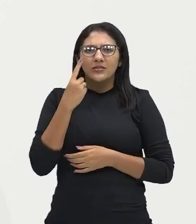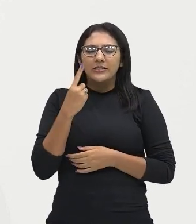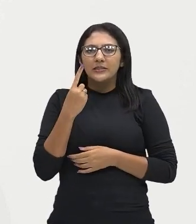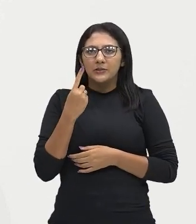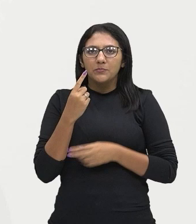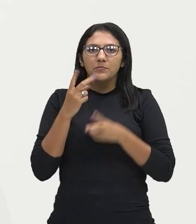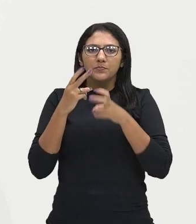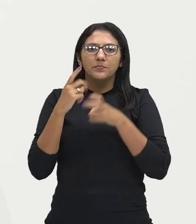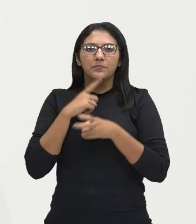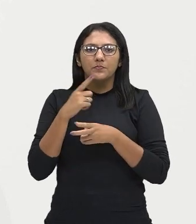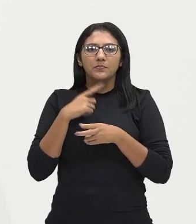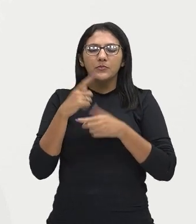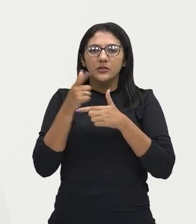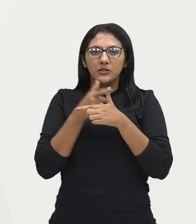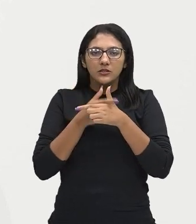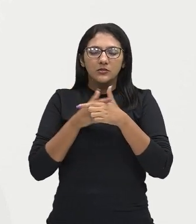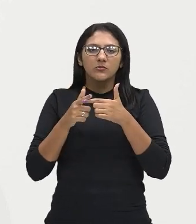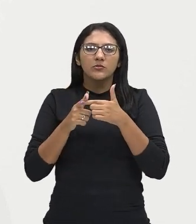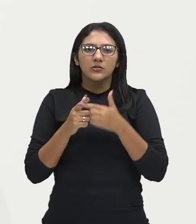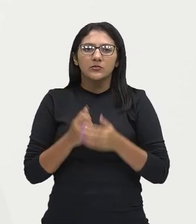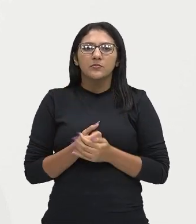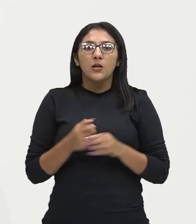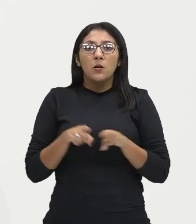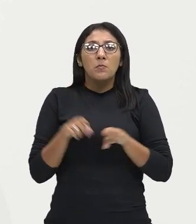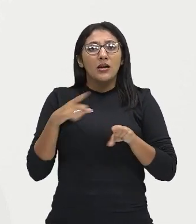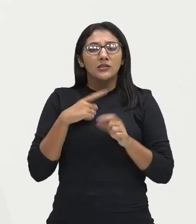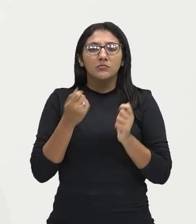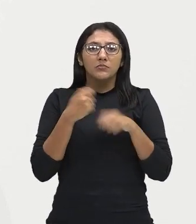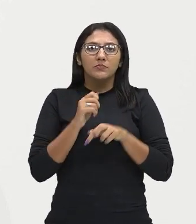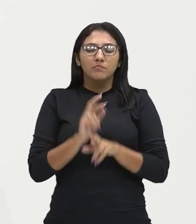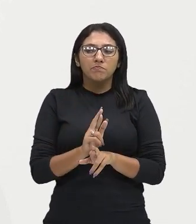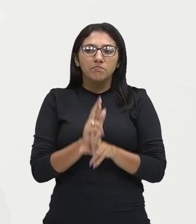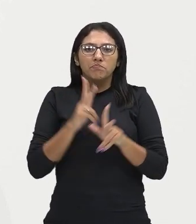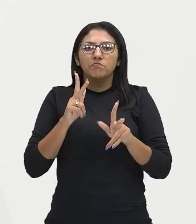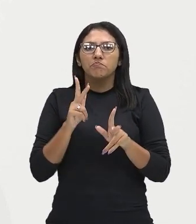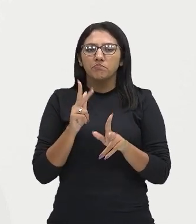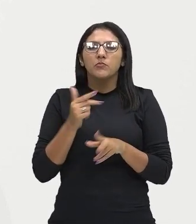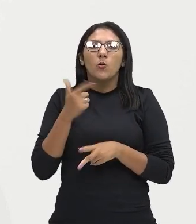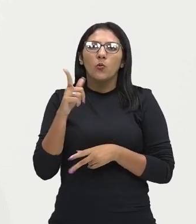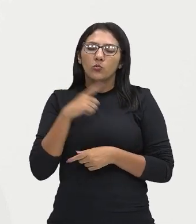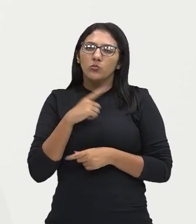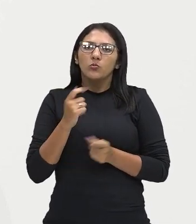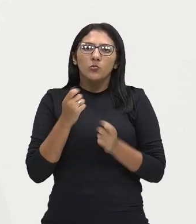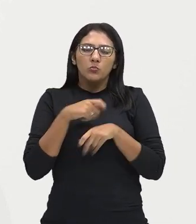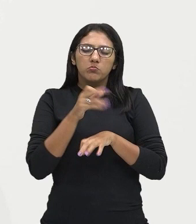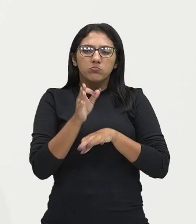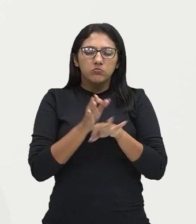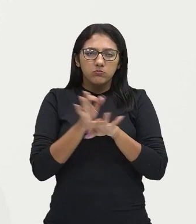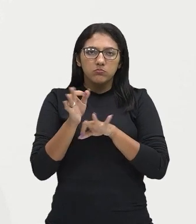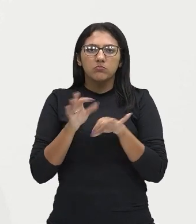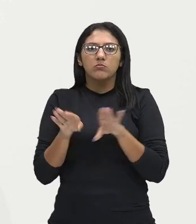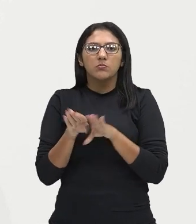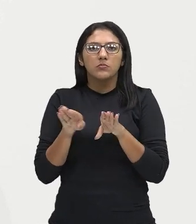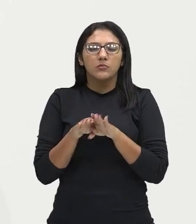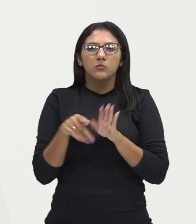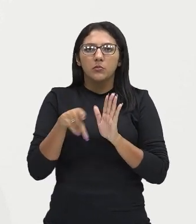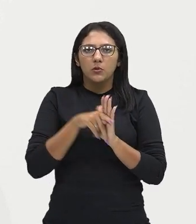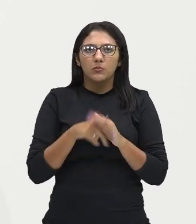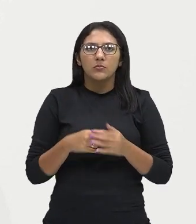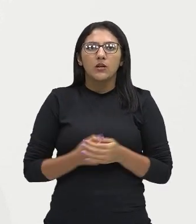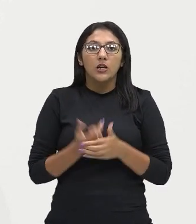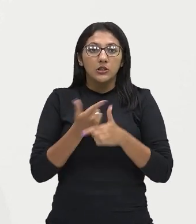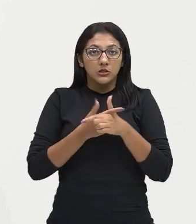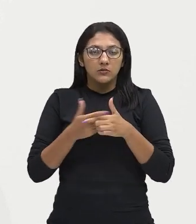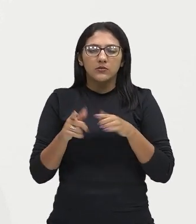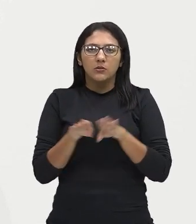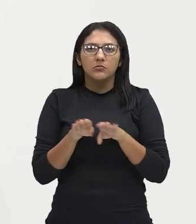indicada, essa divisão, de uma forma diferente, tá legal? Então você pode encontrar, né, escrita a divisão desta